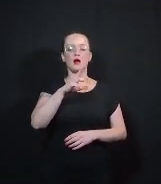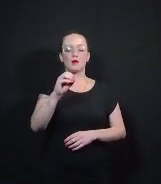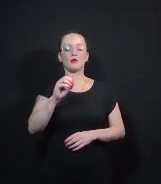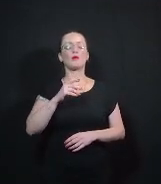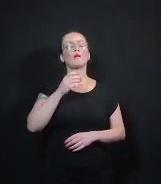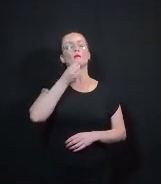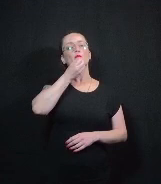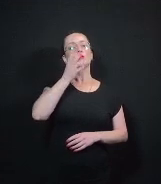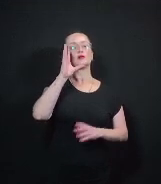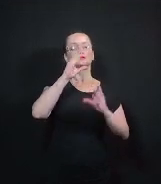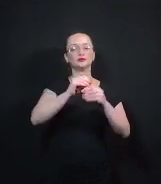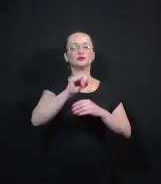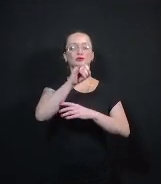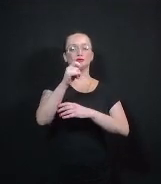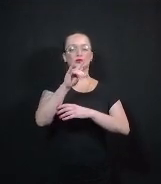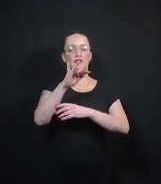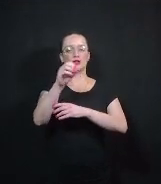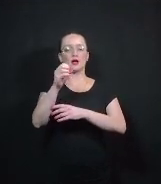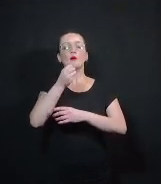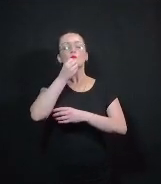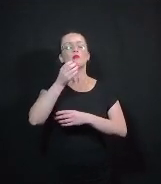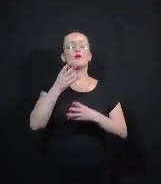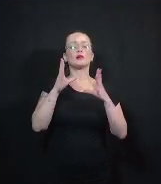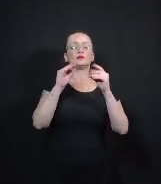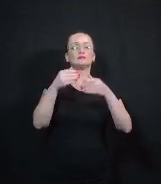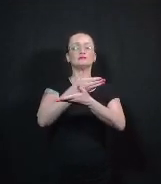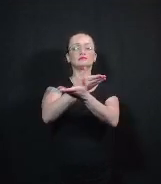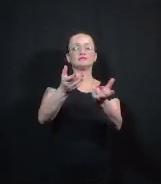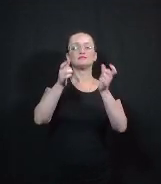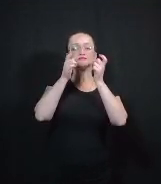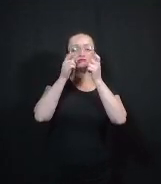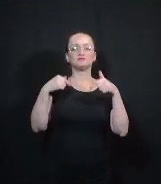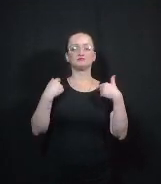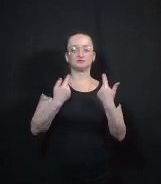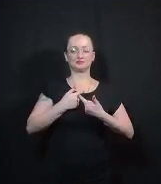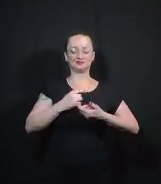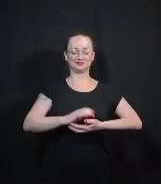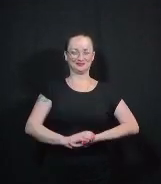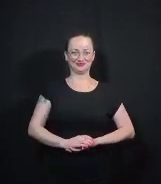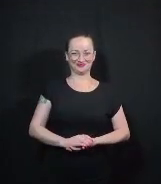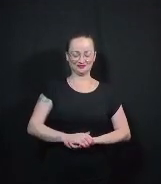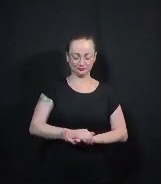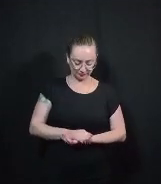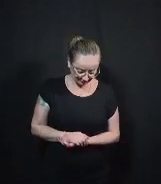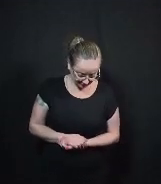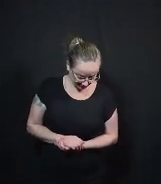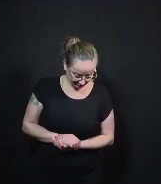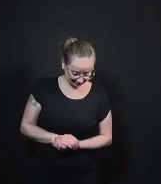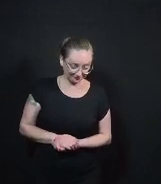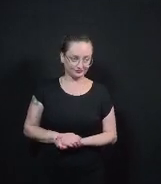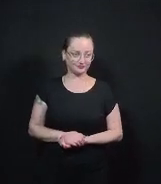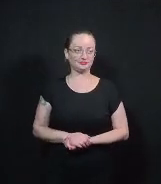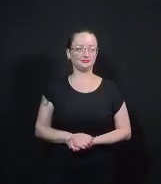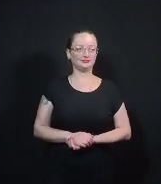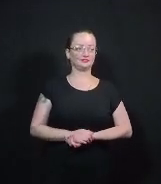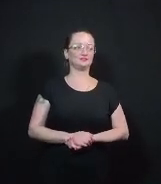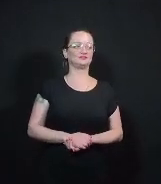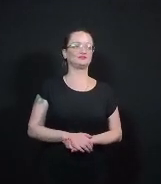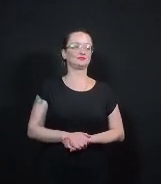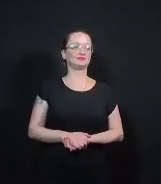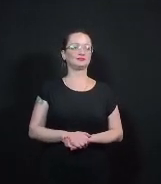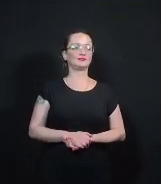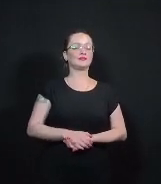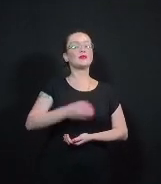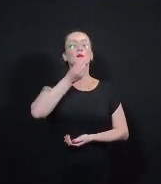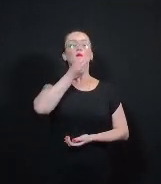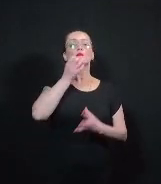Juliano. Boa noite a todo mundo que está assistindo a gente aqui no Cidadania em Cena. Olá, boa noite. Boa